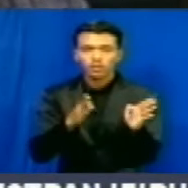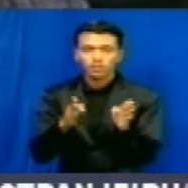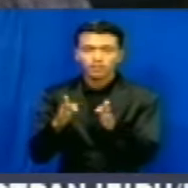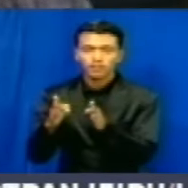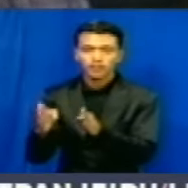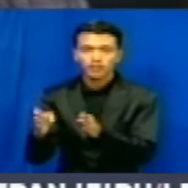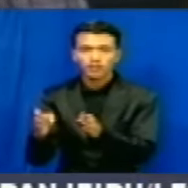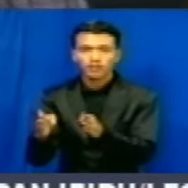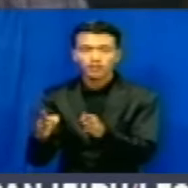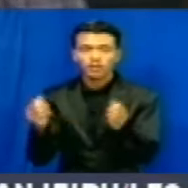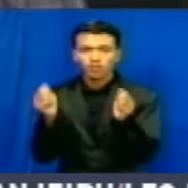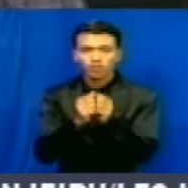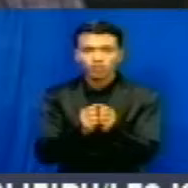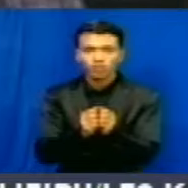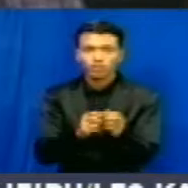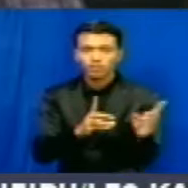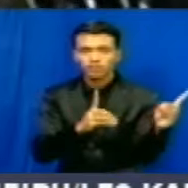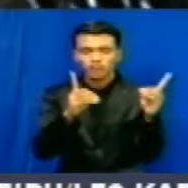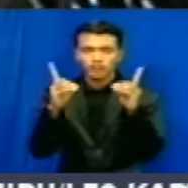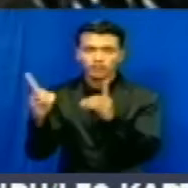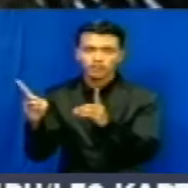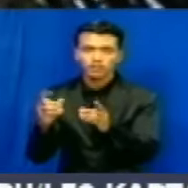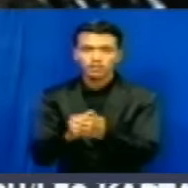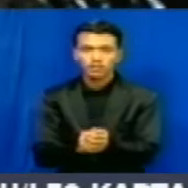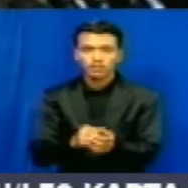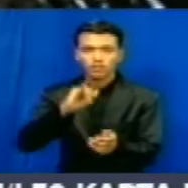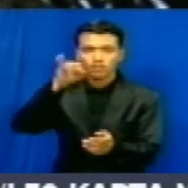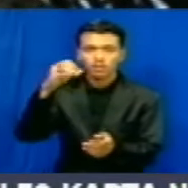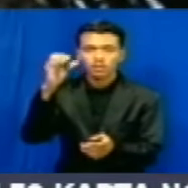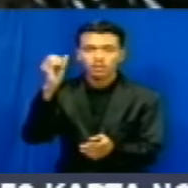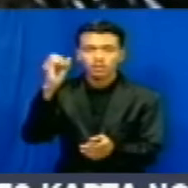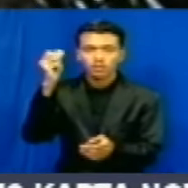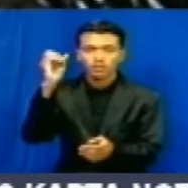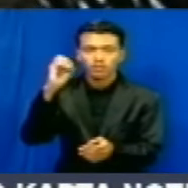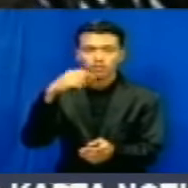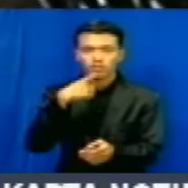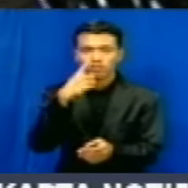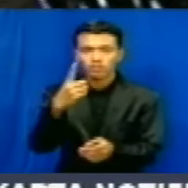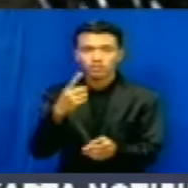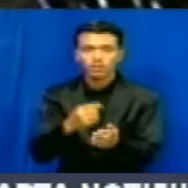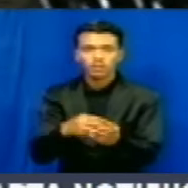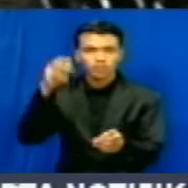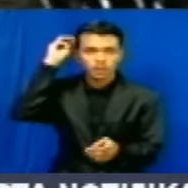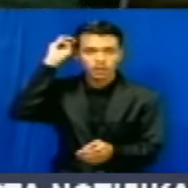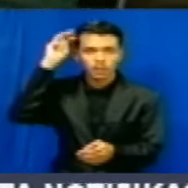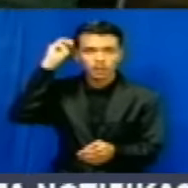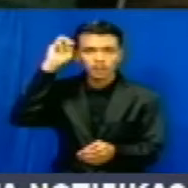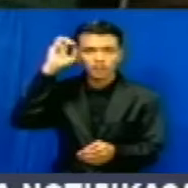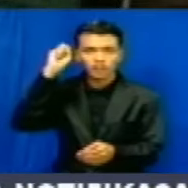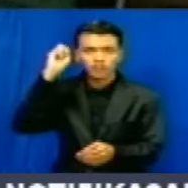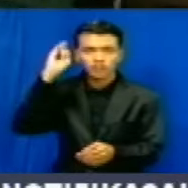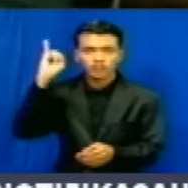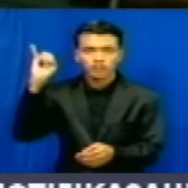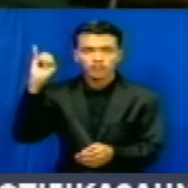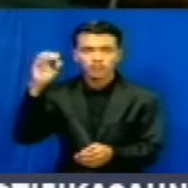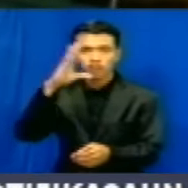Batnebema, liga a necessidade de implementação. João Coimbra salienta. Orientação Ministério Solidariedade Social